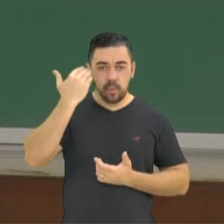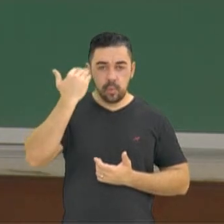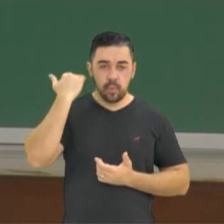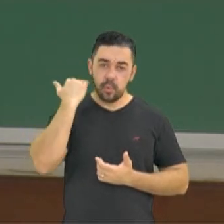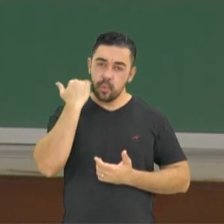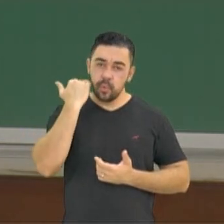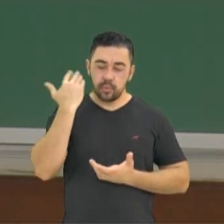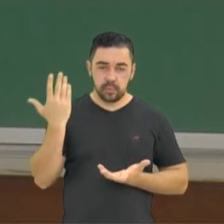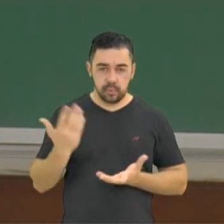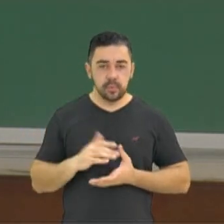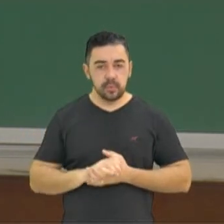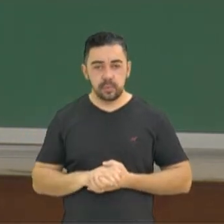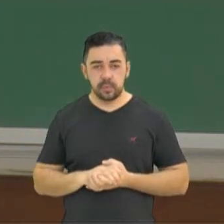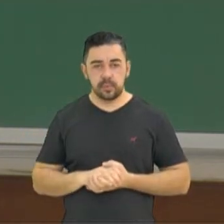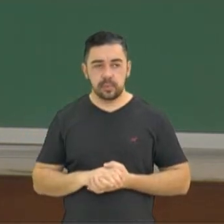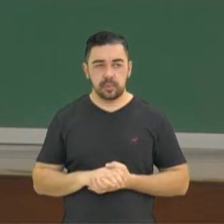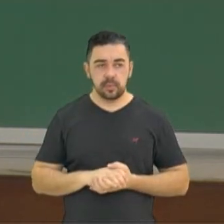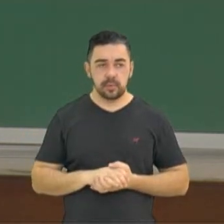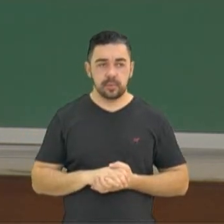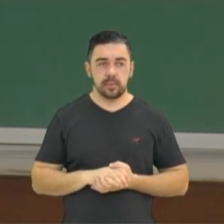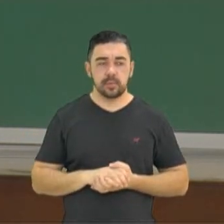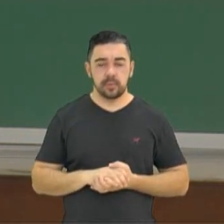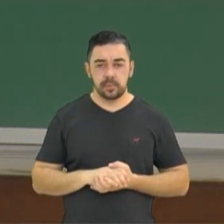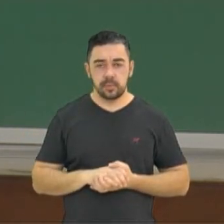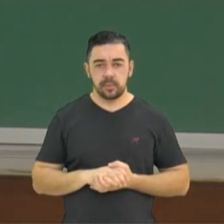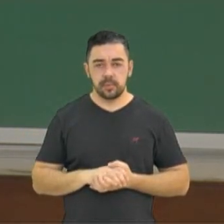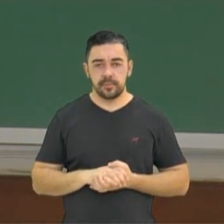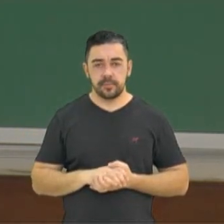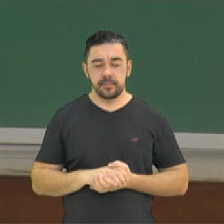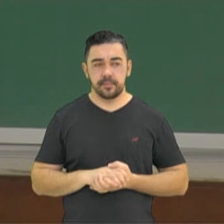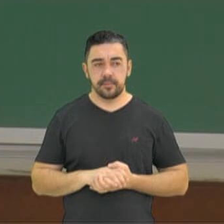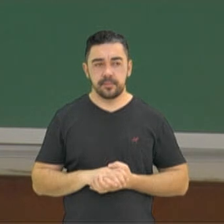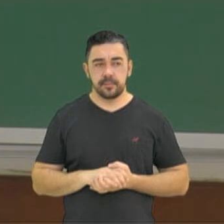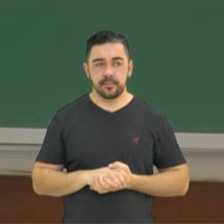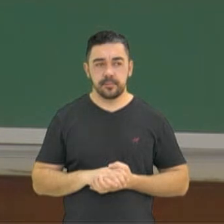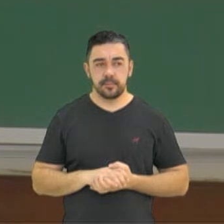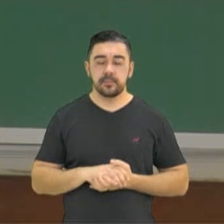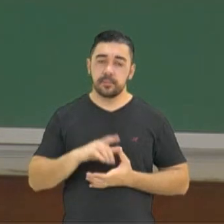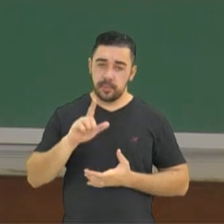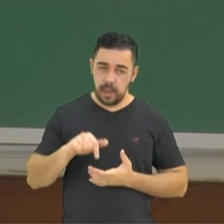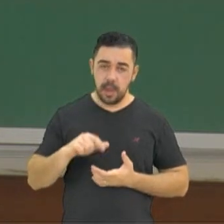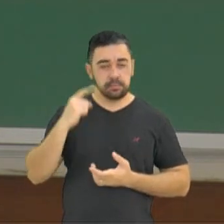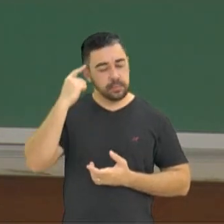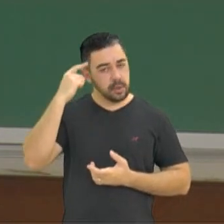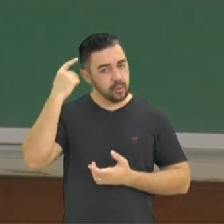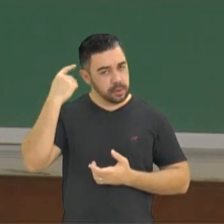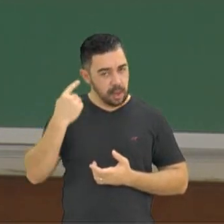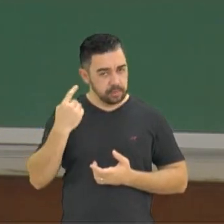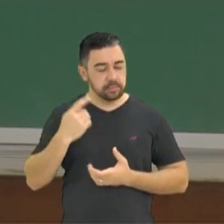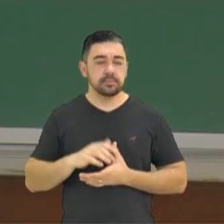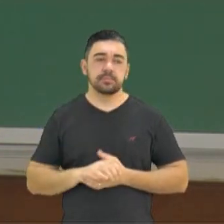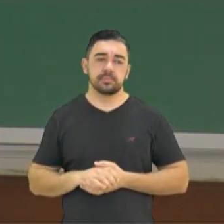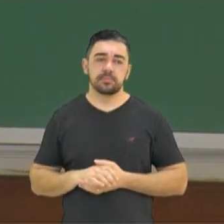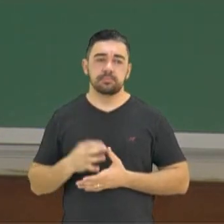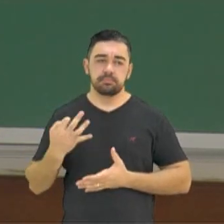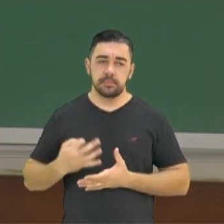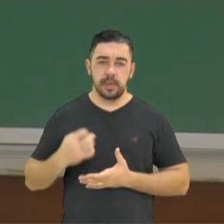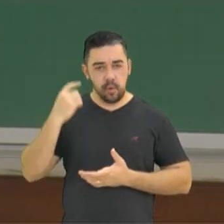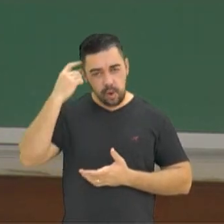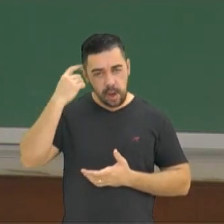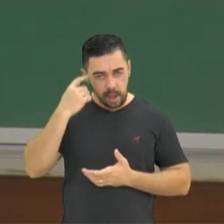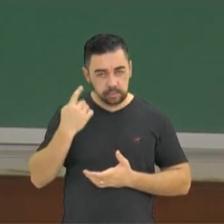ali, porque o cabelo dela não é comprido, o cabelo dela é curto. Rissado, tá certo, né? O cabelo dela